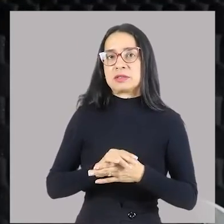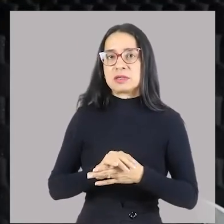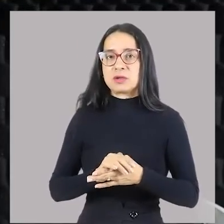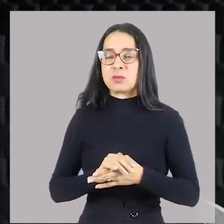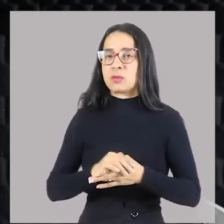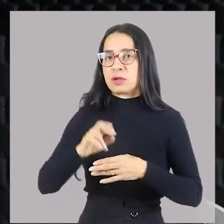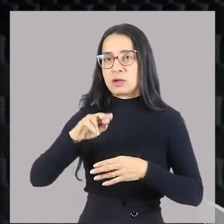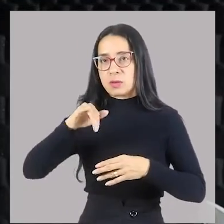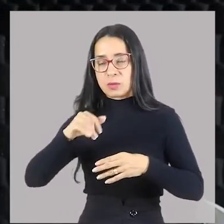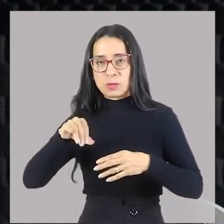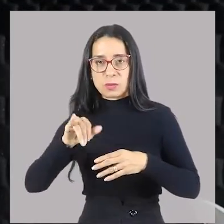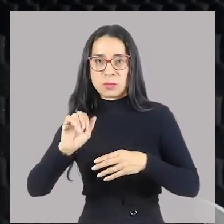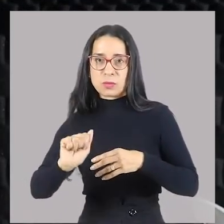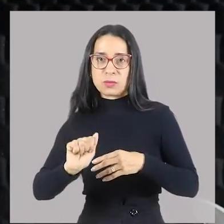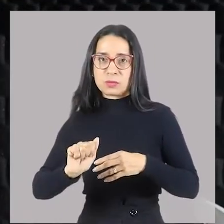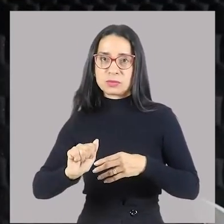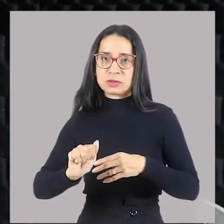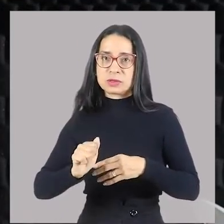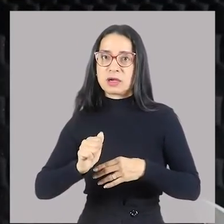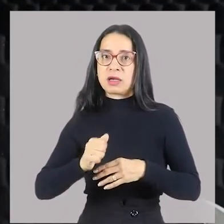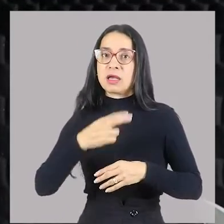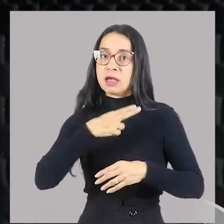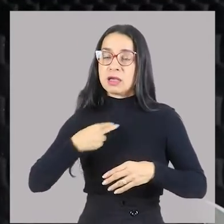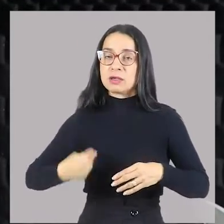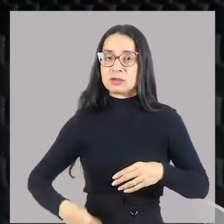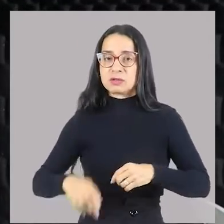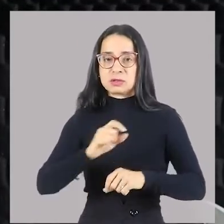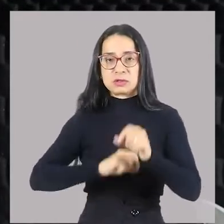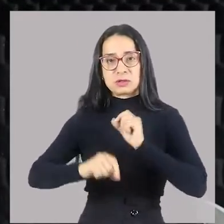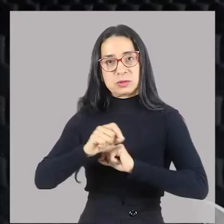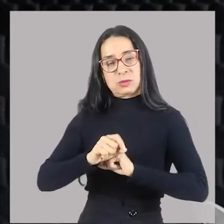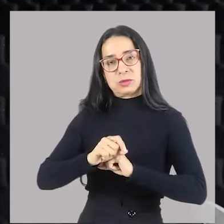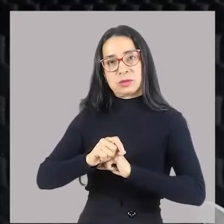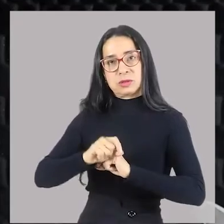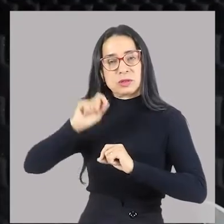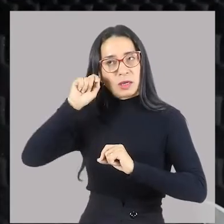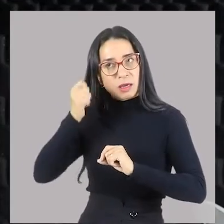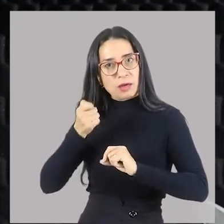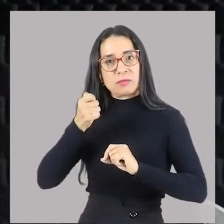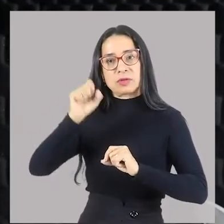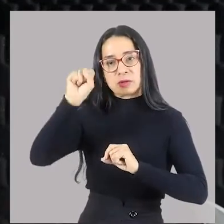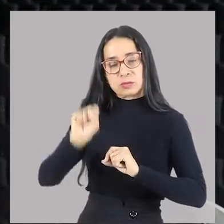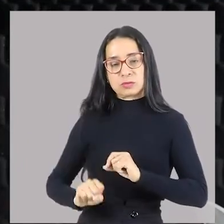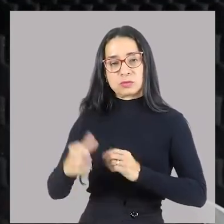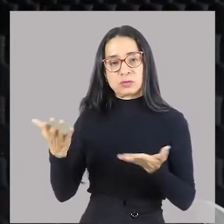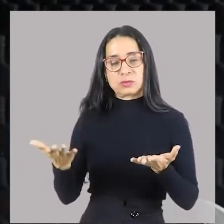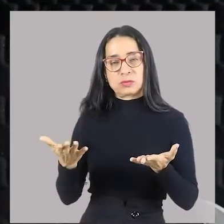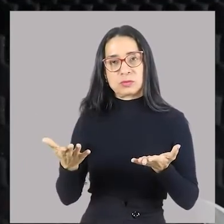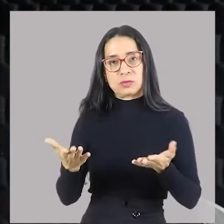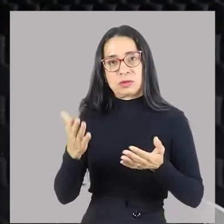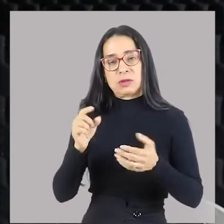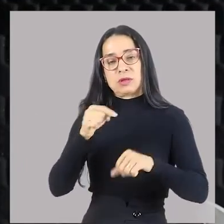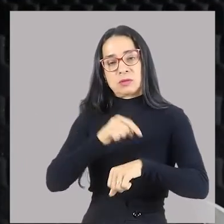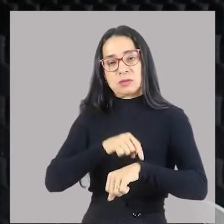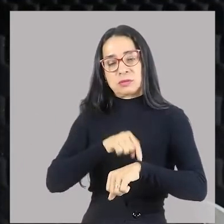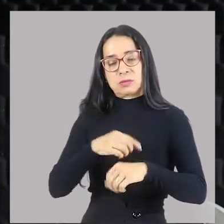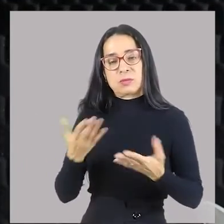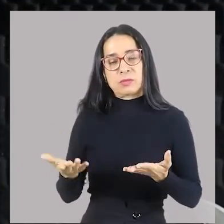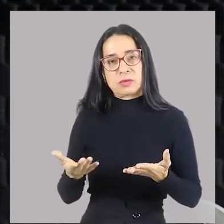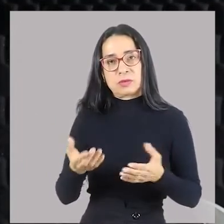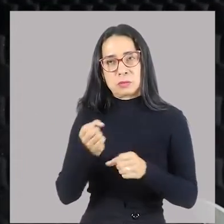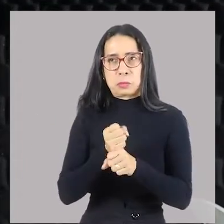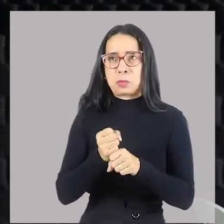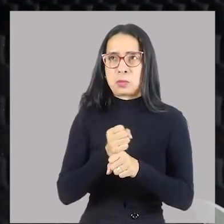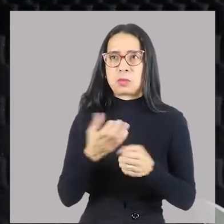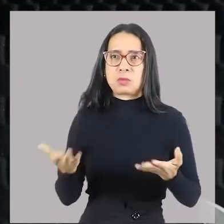como países emergentes. Em determinado momento, não posso chegar aqui e ser leviano e dizer, tal ano